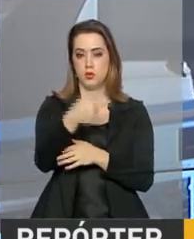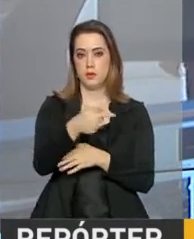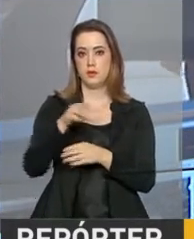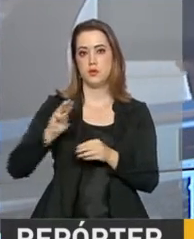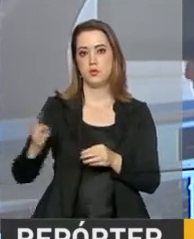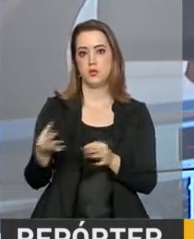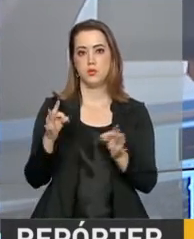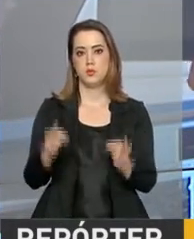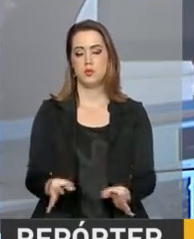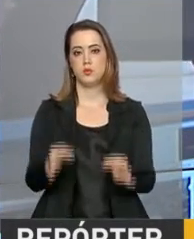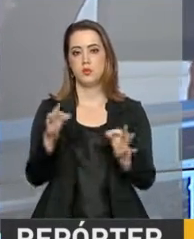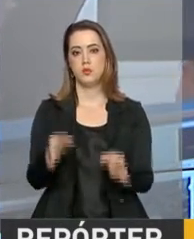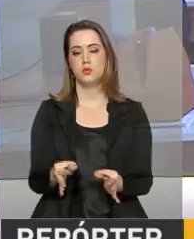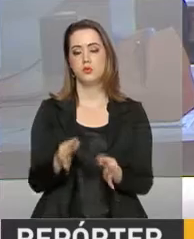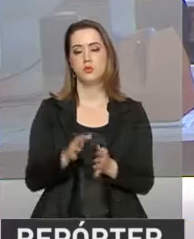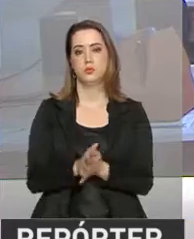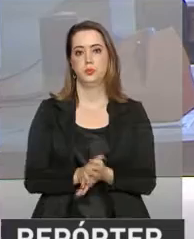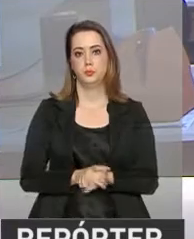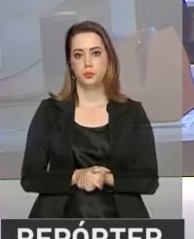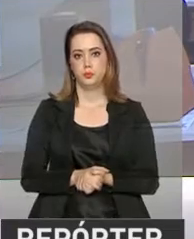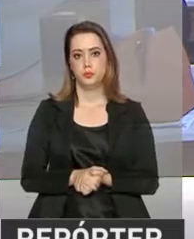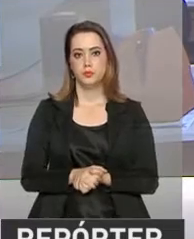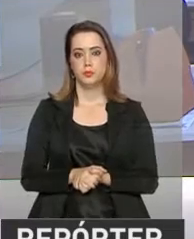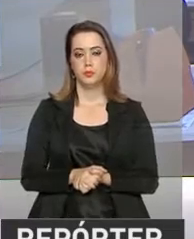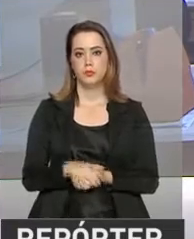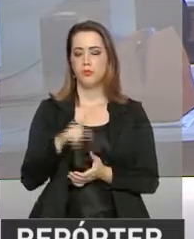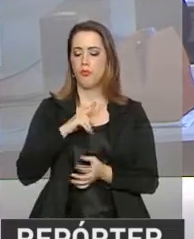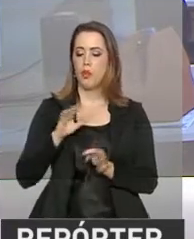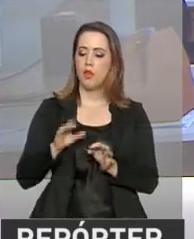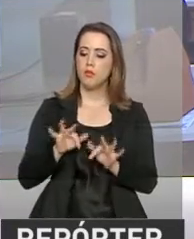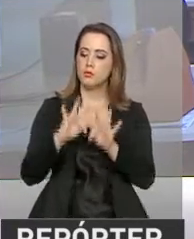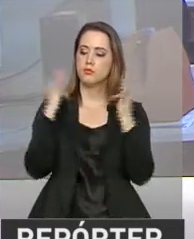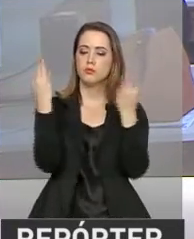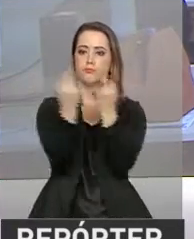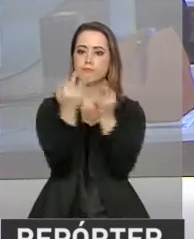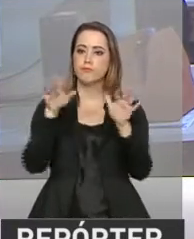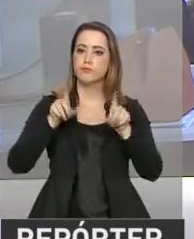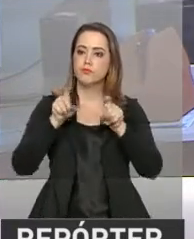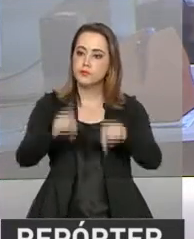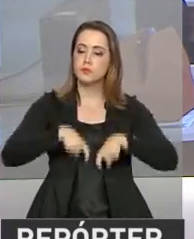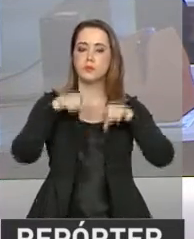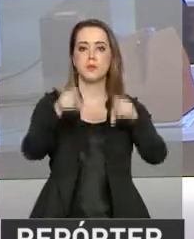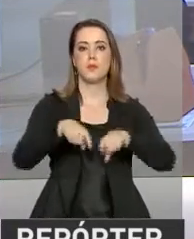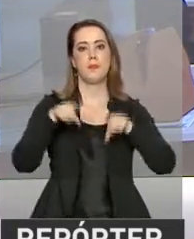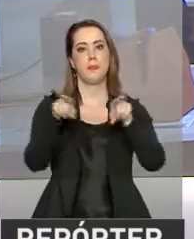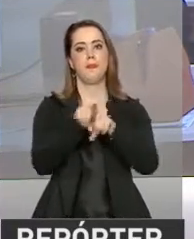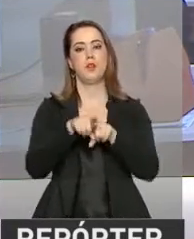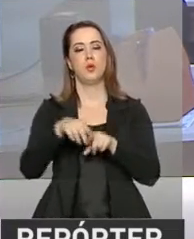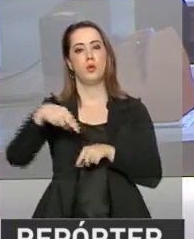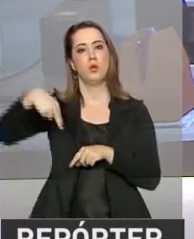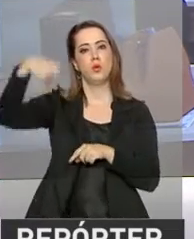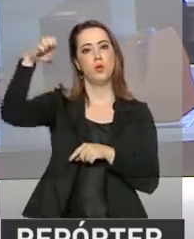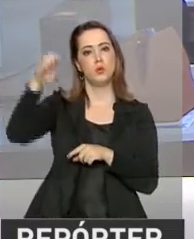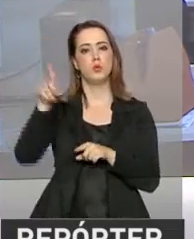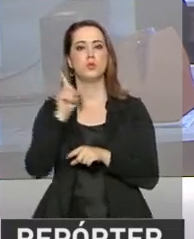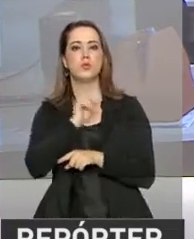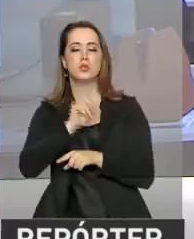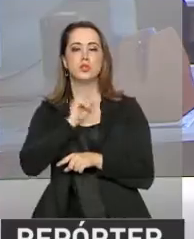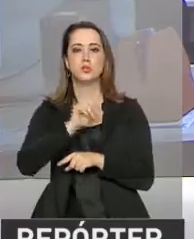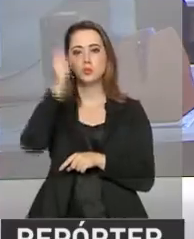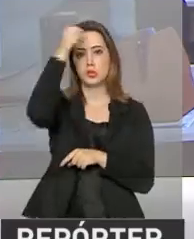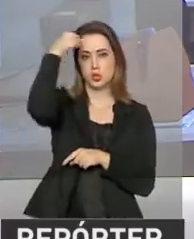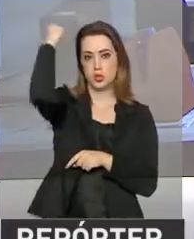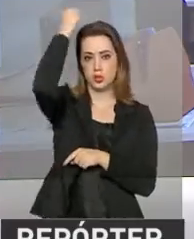nas hidrovias agricultores familiares do nordeste e de parte de minas gerais e do espírito santo já